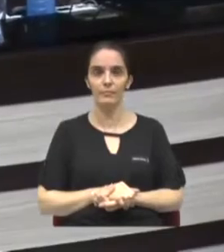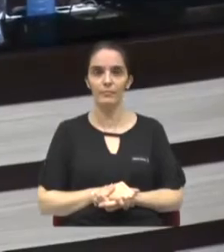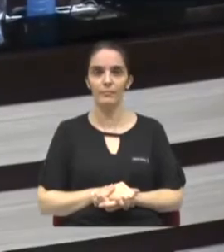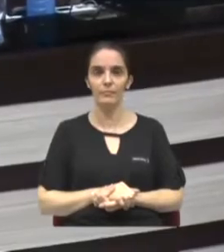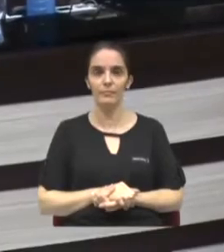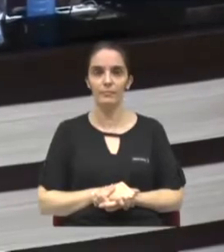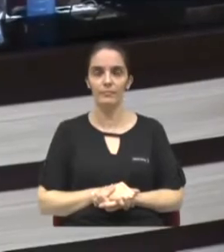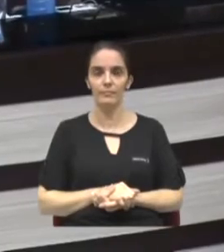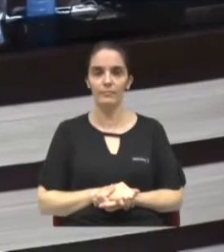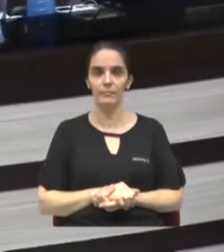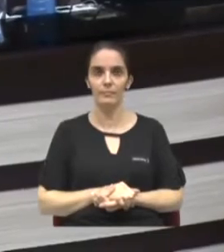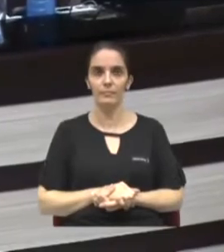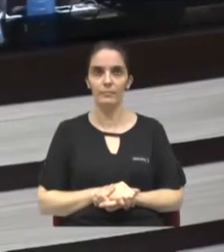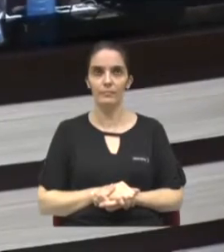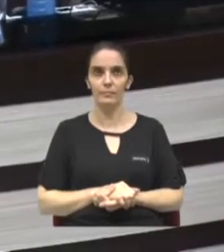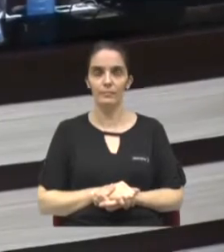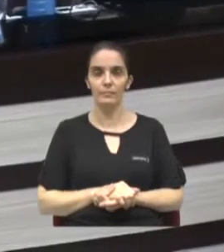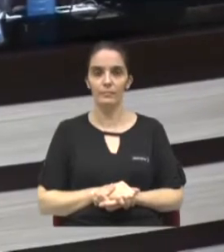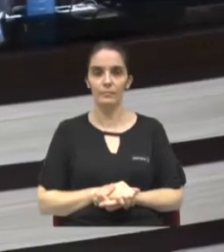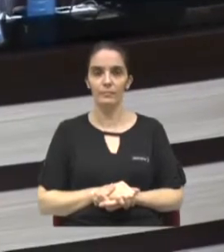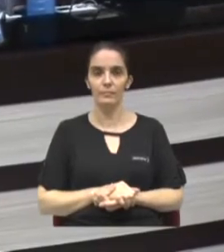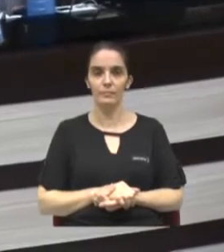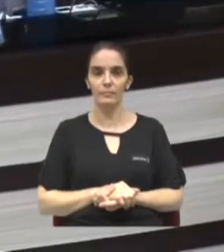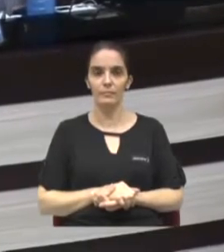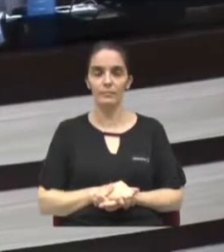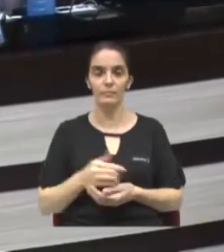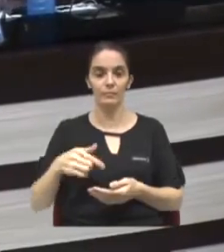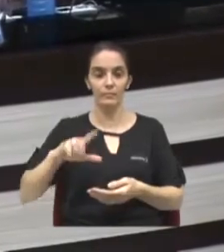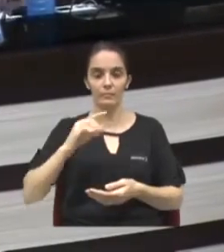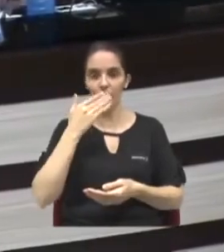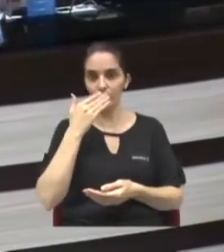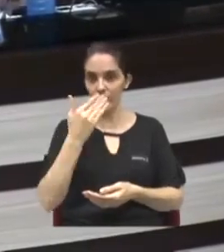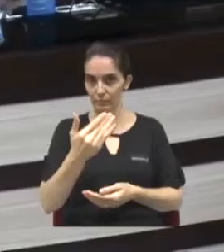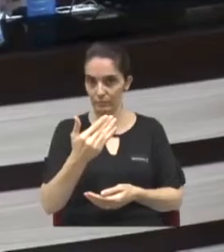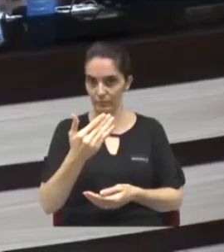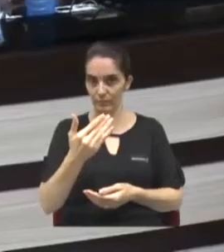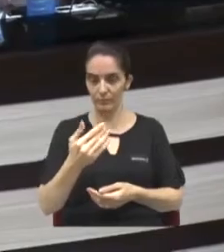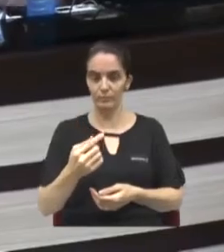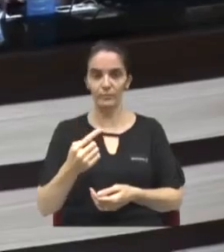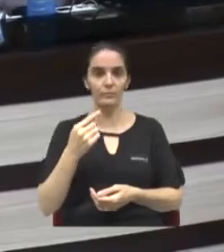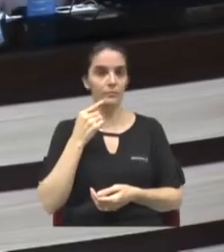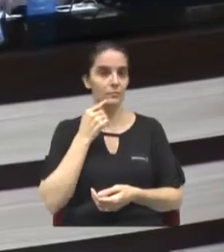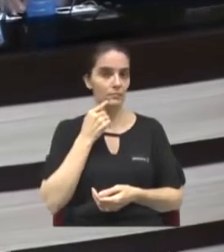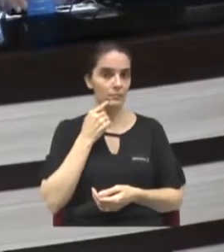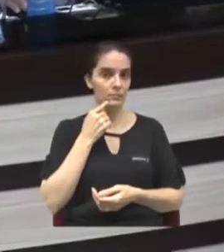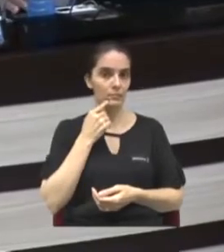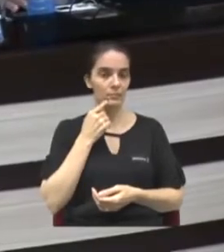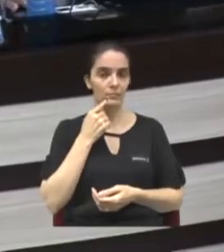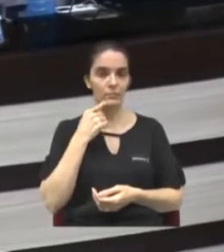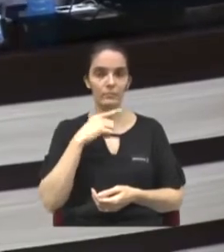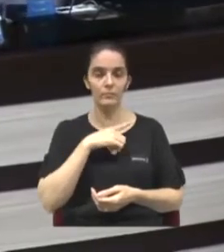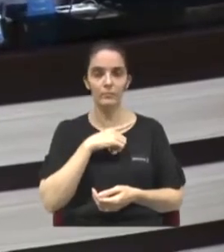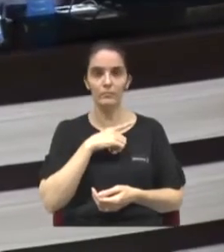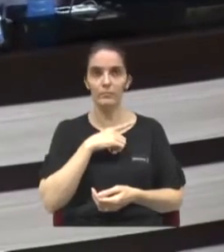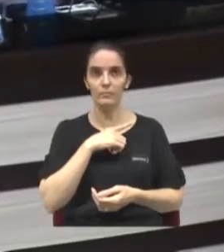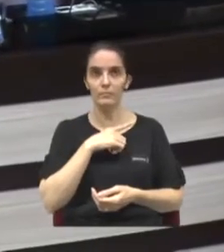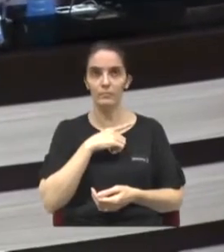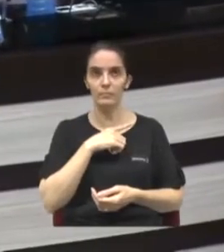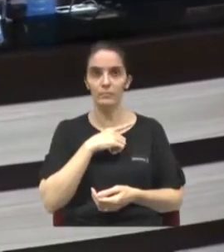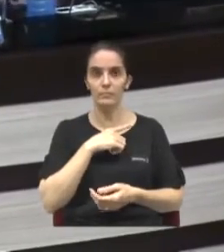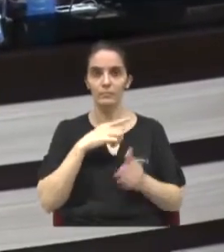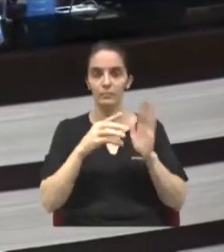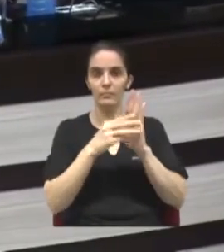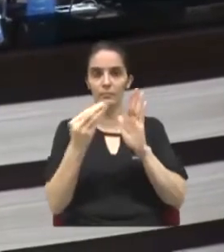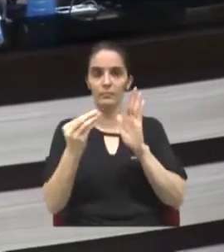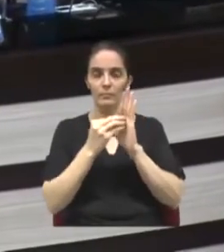Questão de ordem, senhor presidente. Antes da questão de ordem do vereador Cleiton Silva, nós temos com uma emenda a